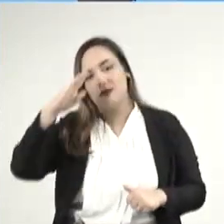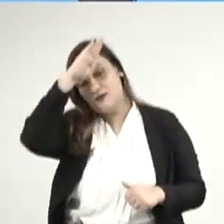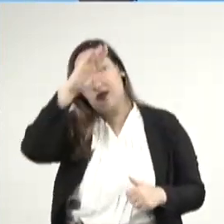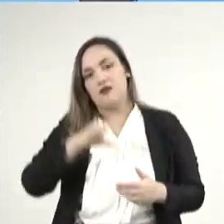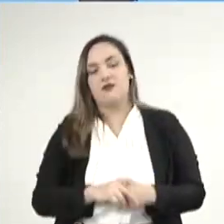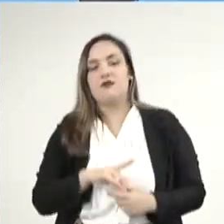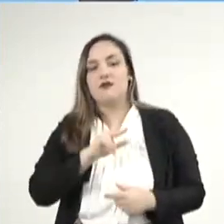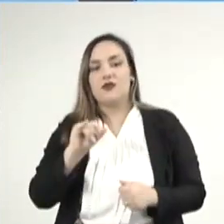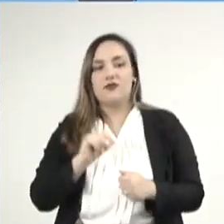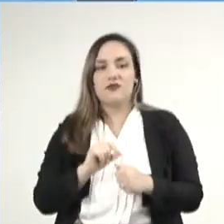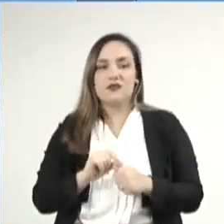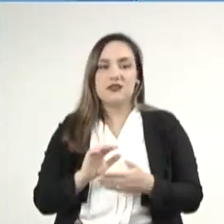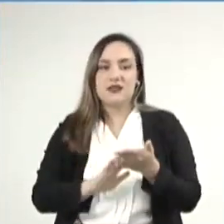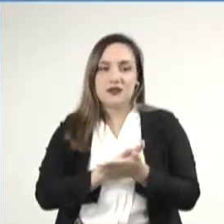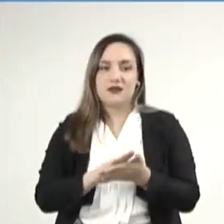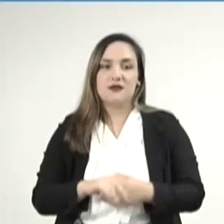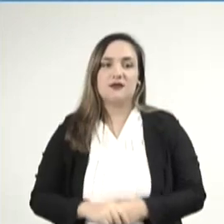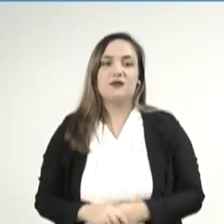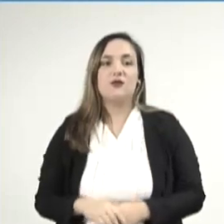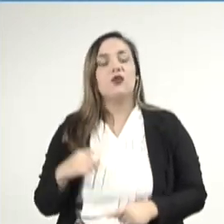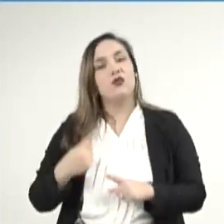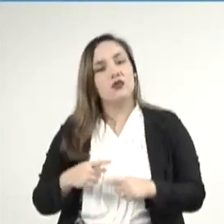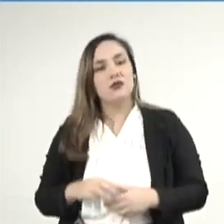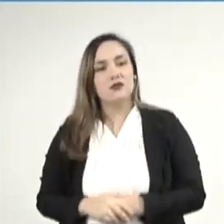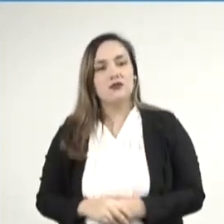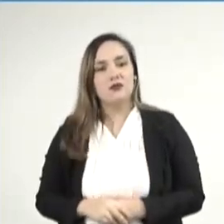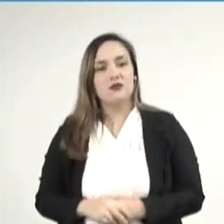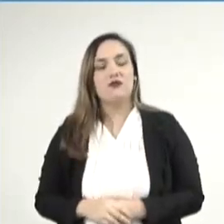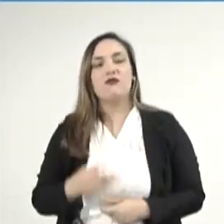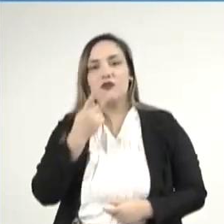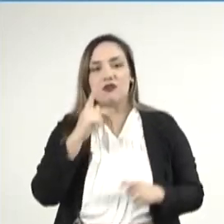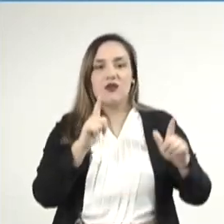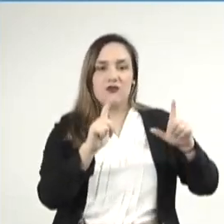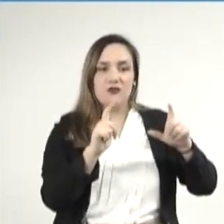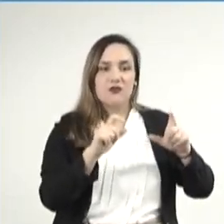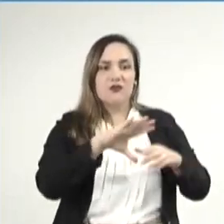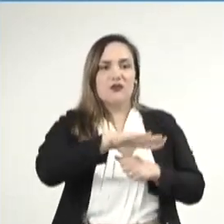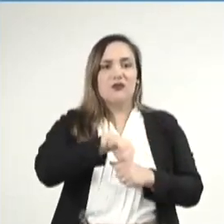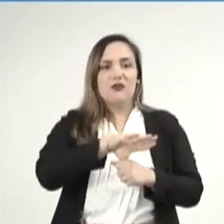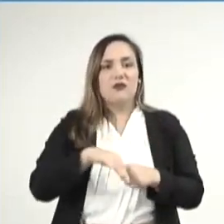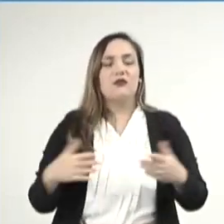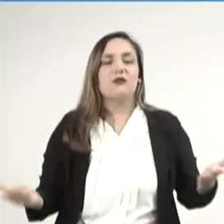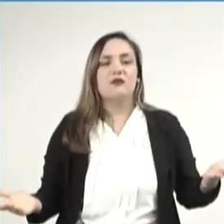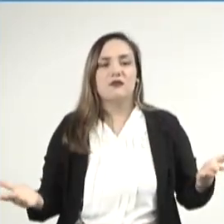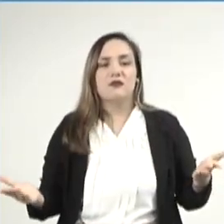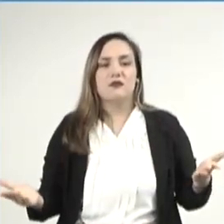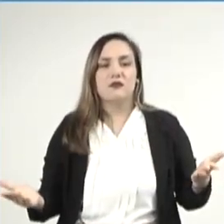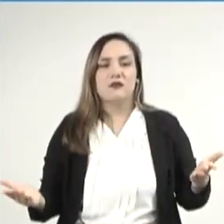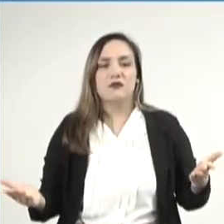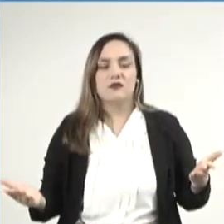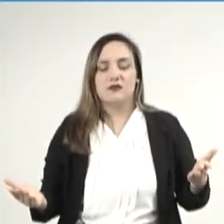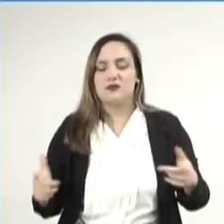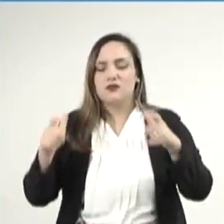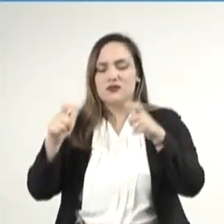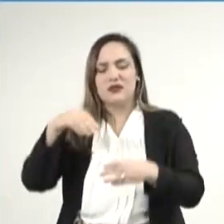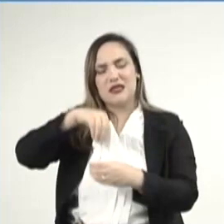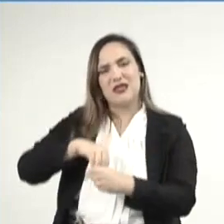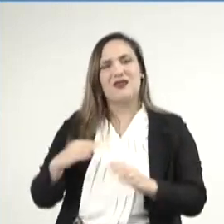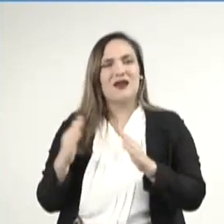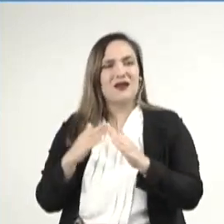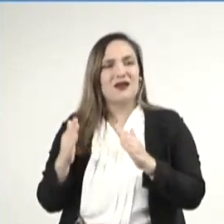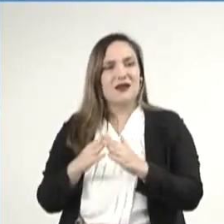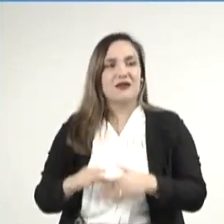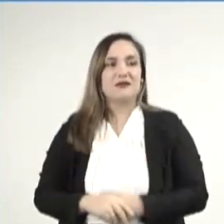fazer nada. Sabe por que não vai fazer nada? Porque o senhor está falando de foto dele na embaixada, lá nos aposentos,